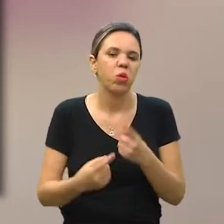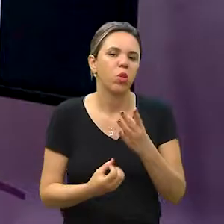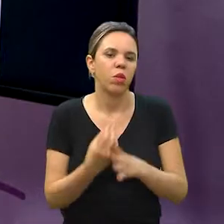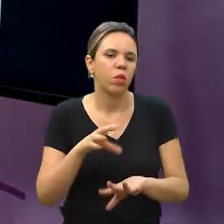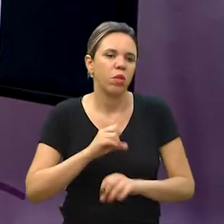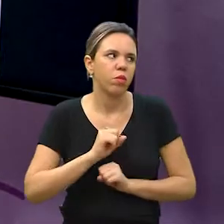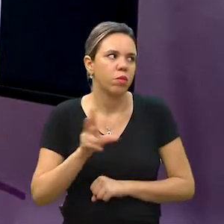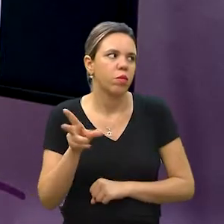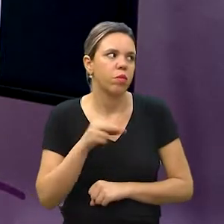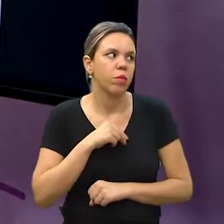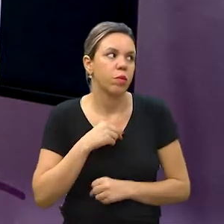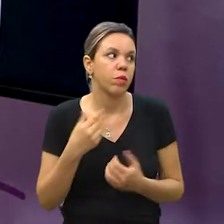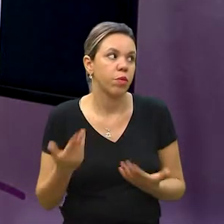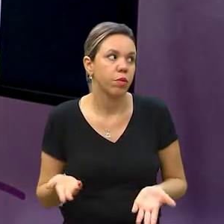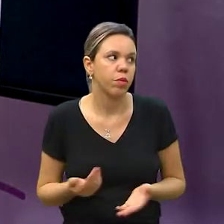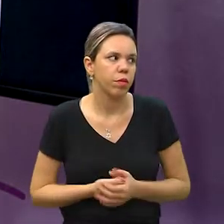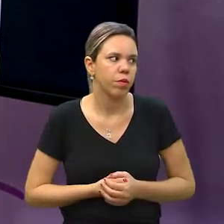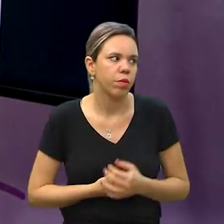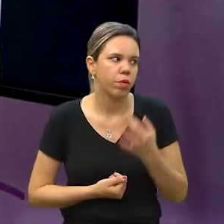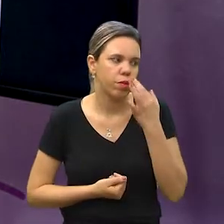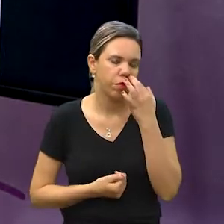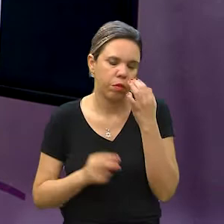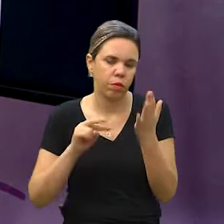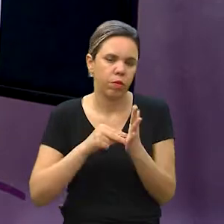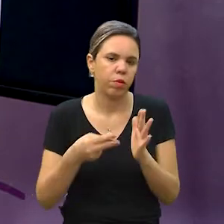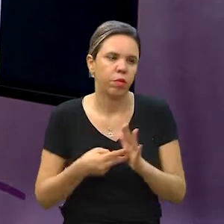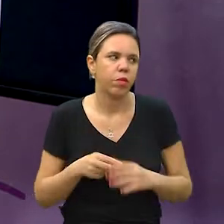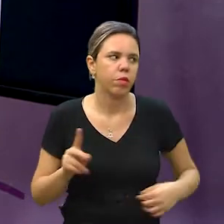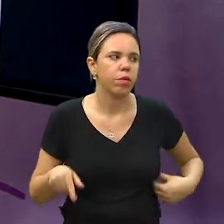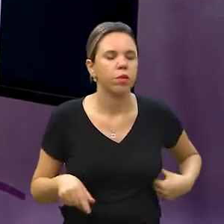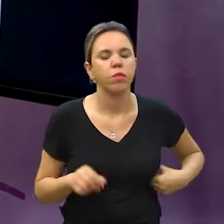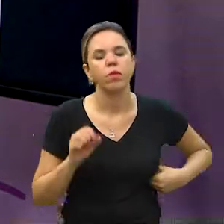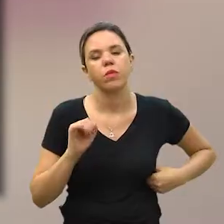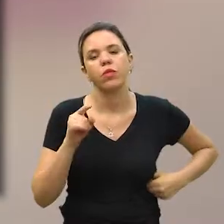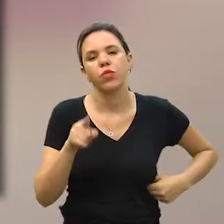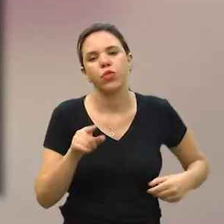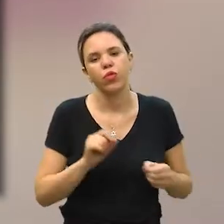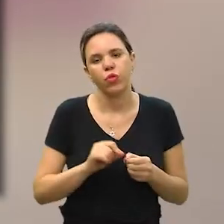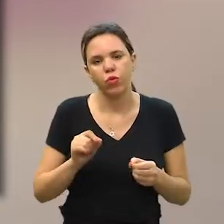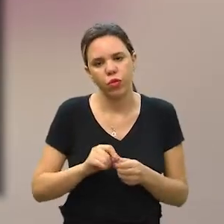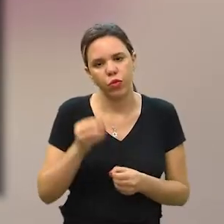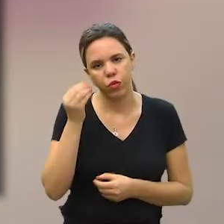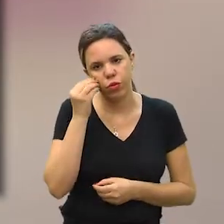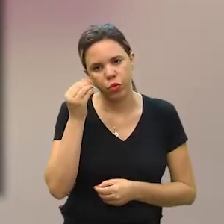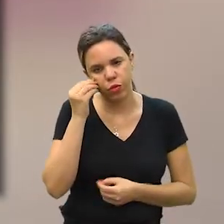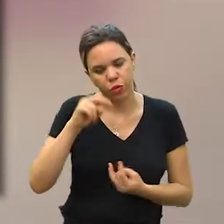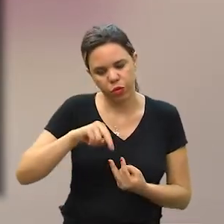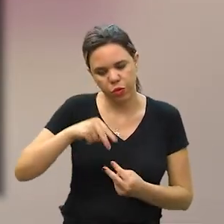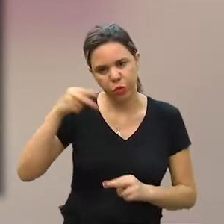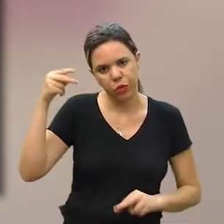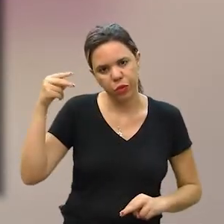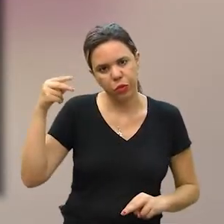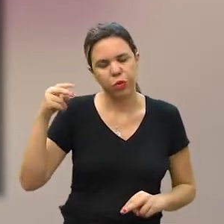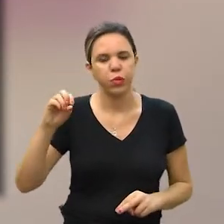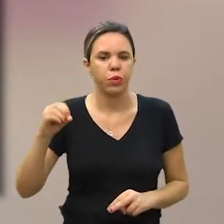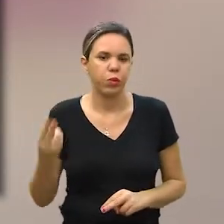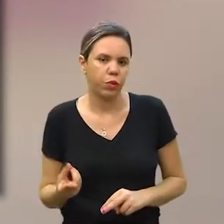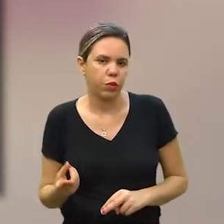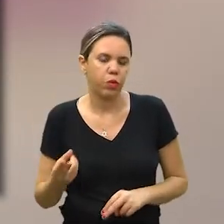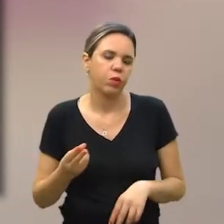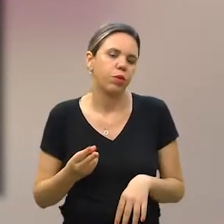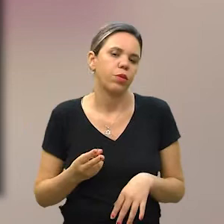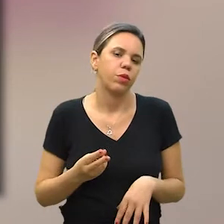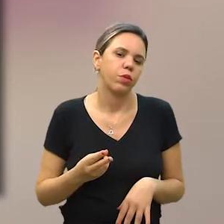causa? Nossa. Então, o que significa isso? Mesmo que você faça um teste genético, né, ou